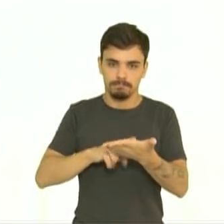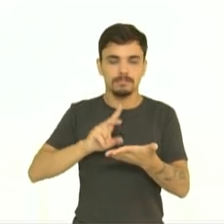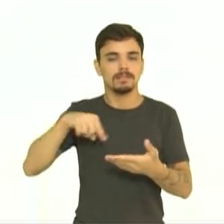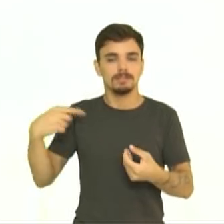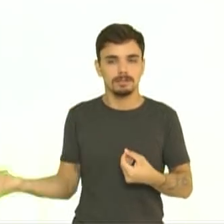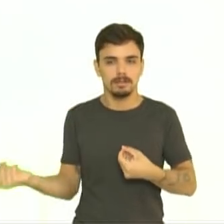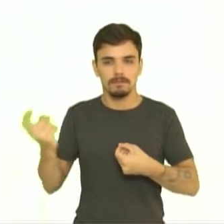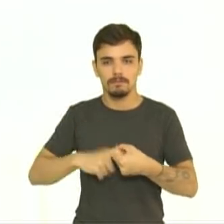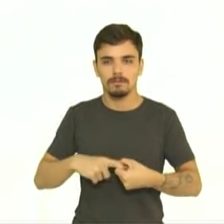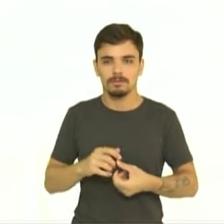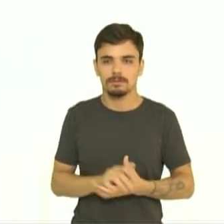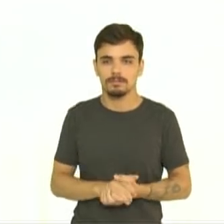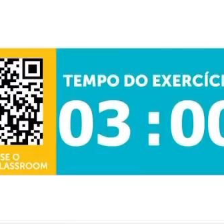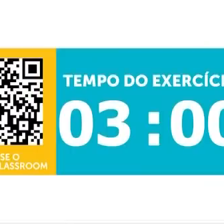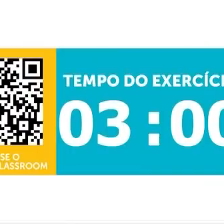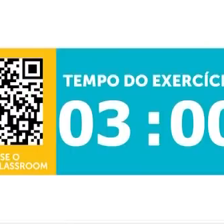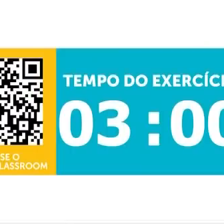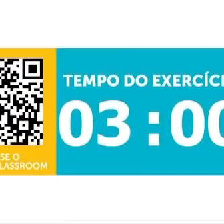a gente já volta.